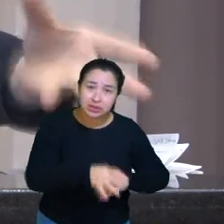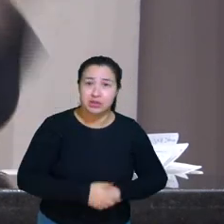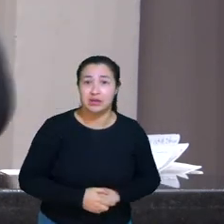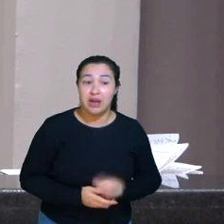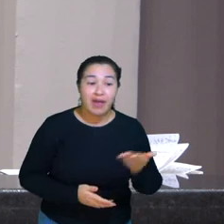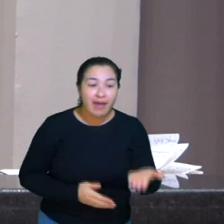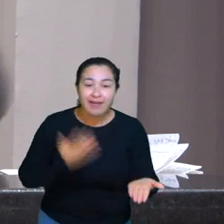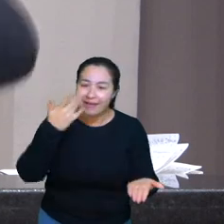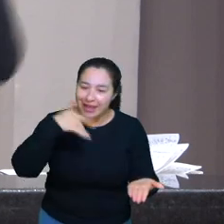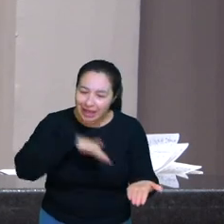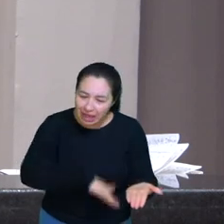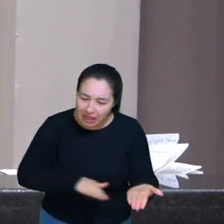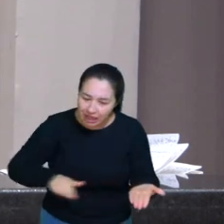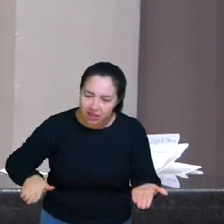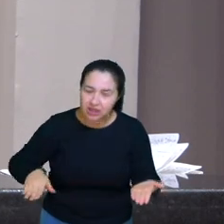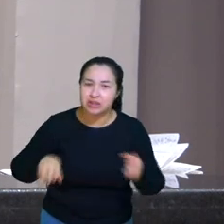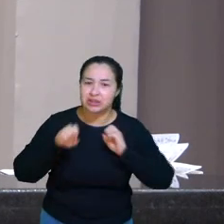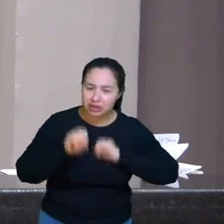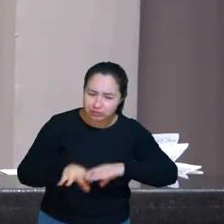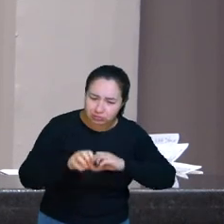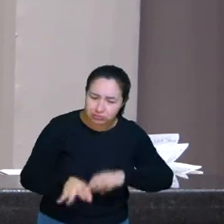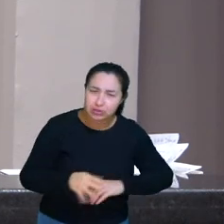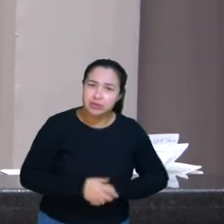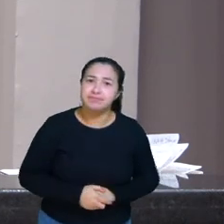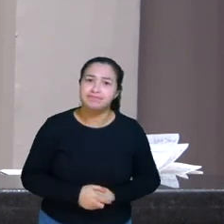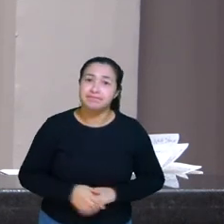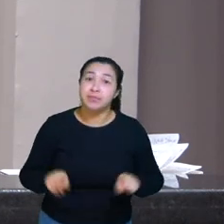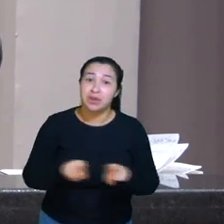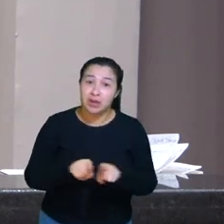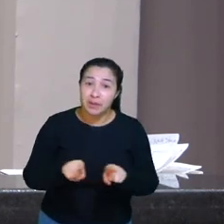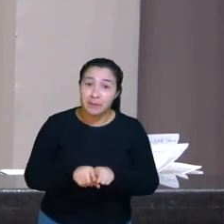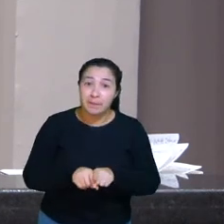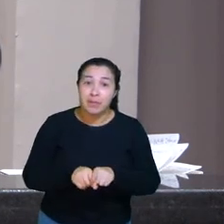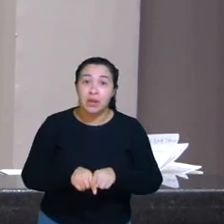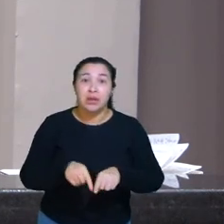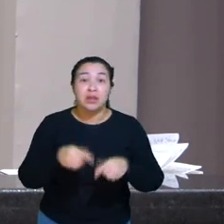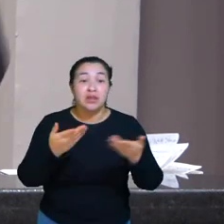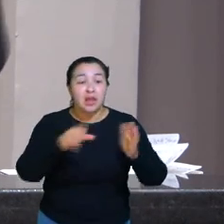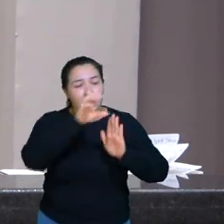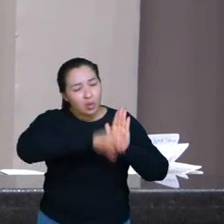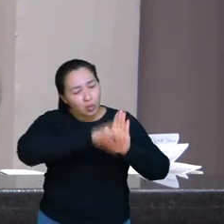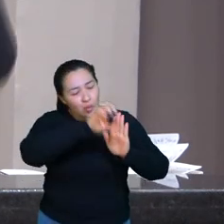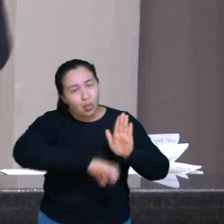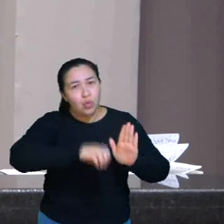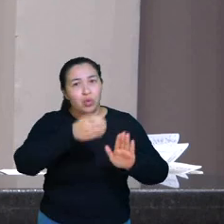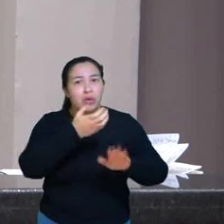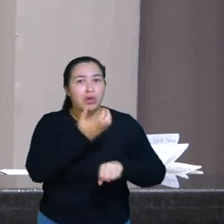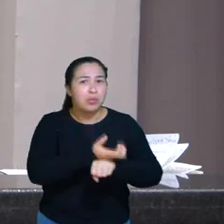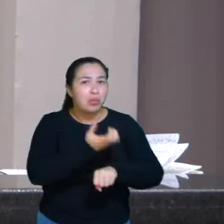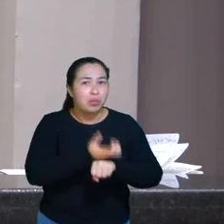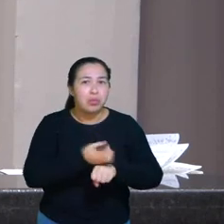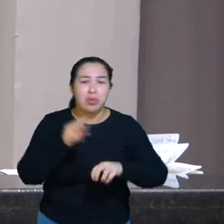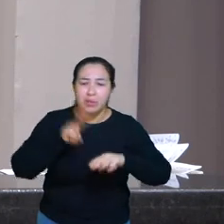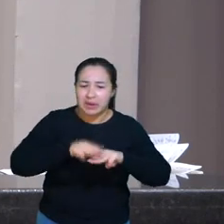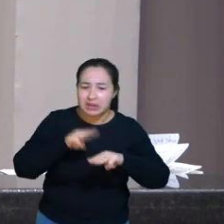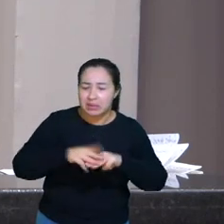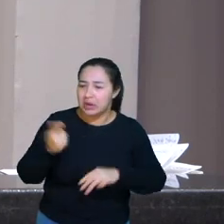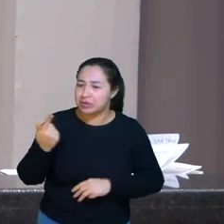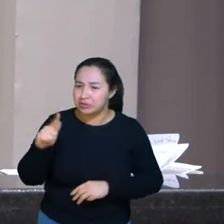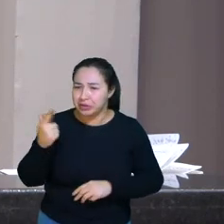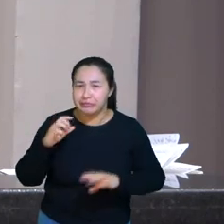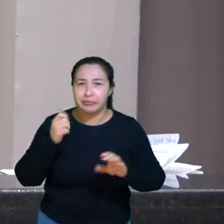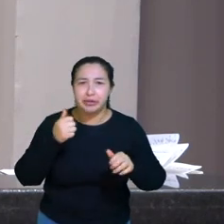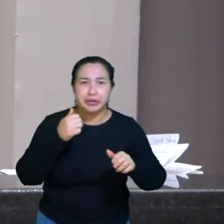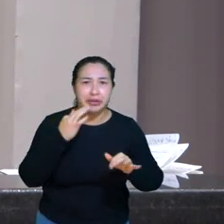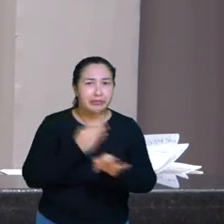TR a 4 a se o sujeito tem que saber ensinar o componente curricular matemática física biologia geografia nós